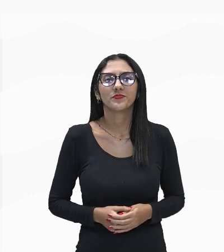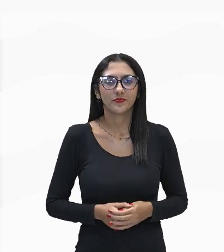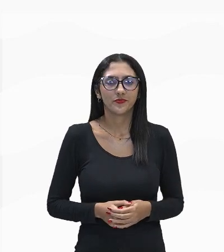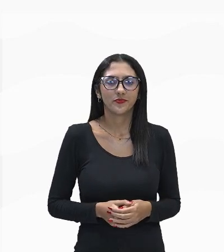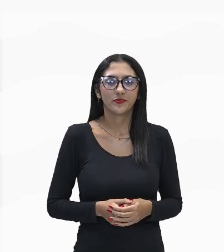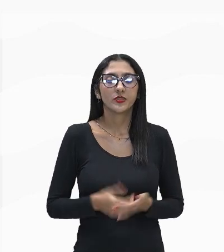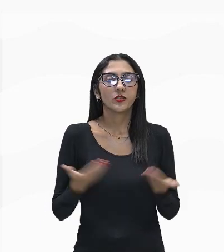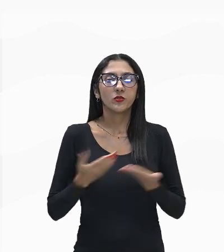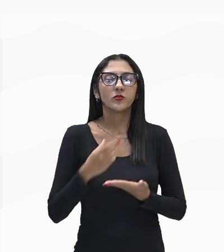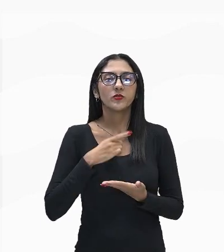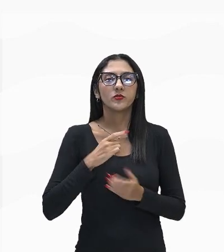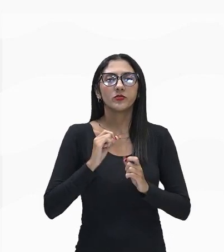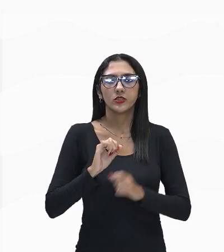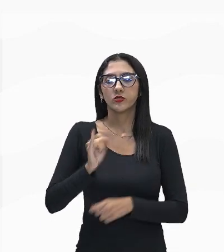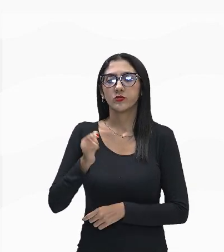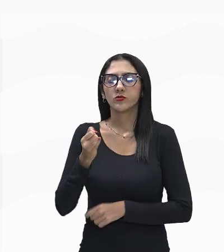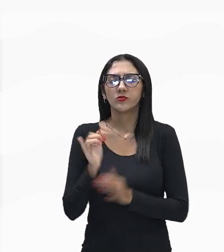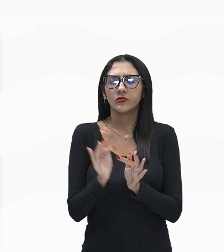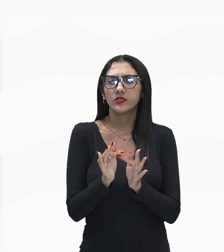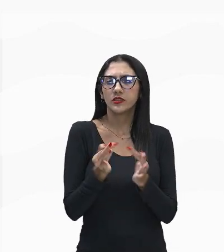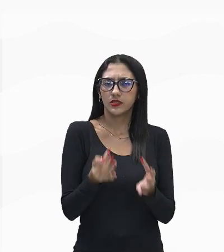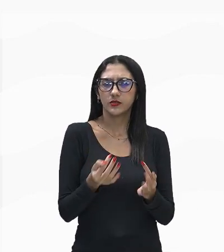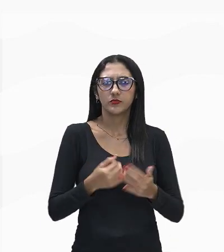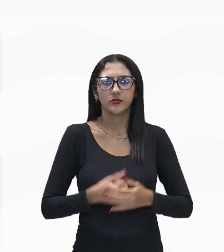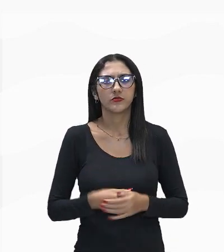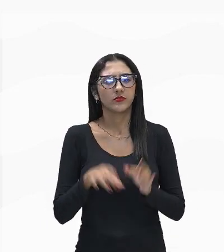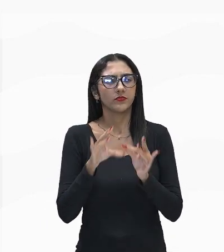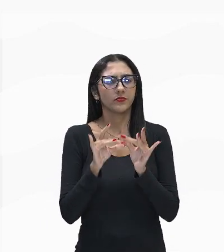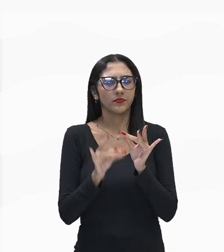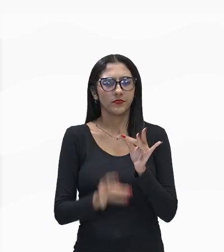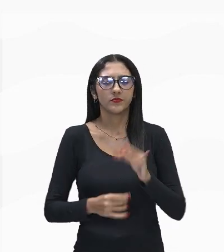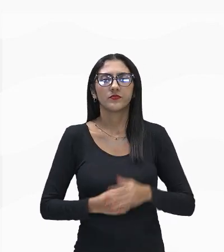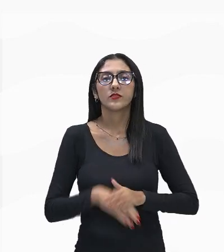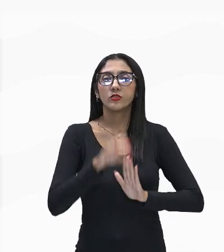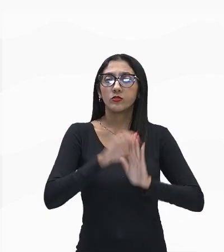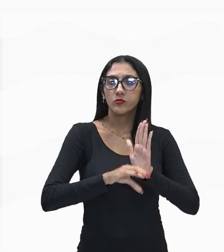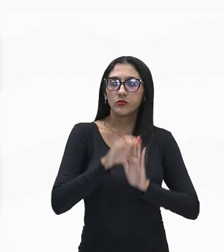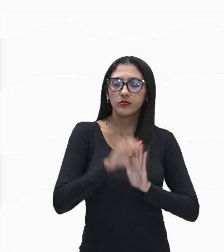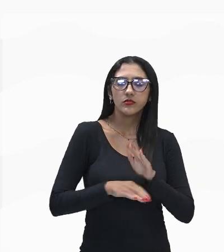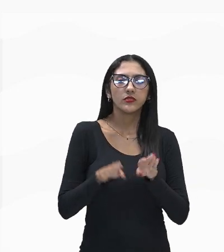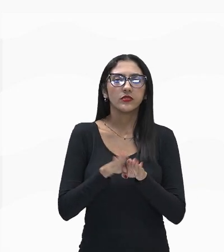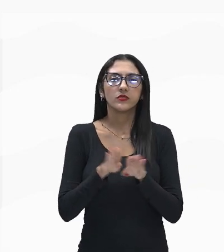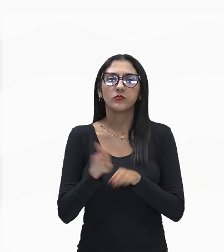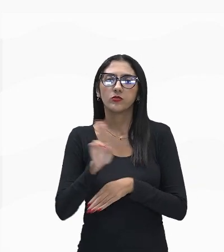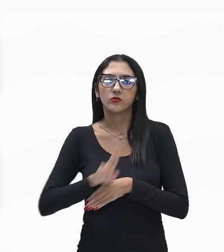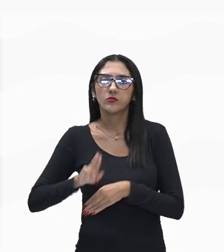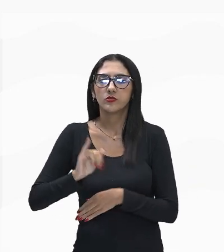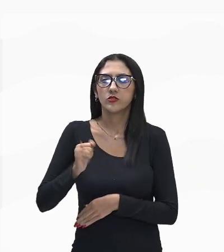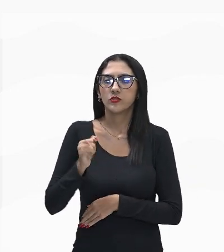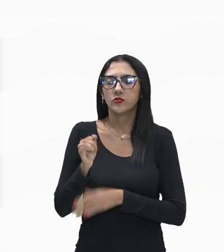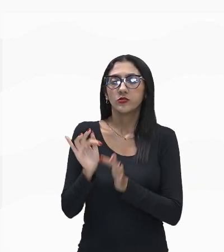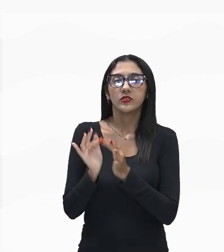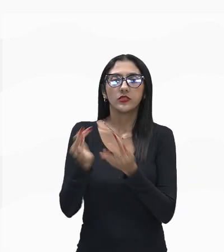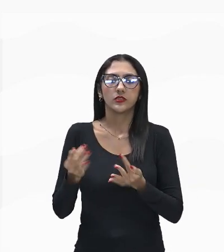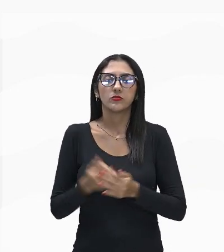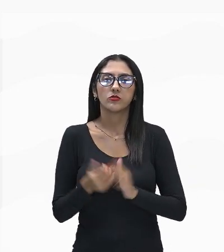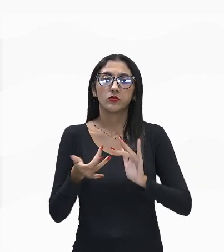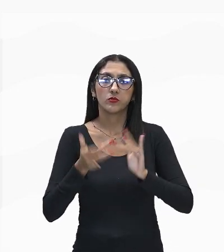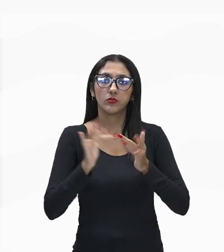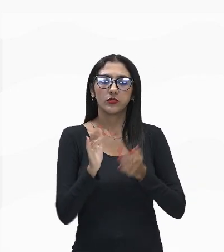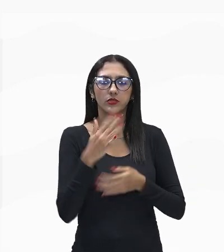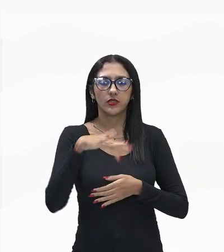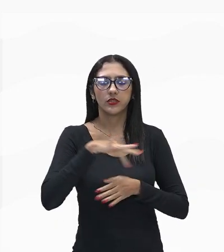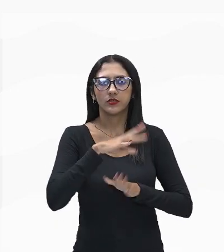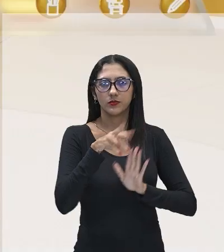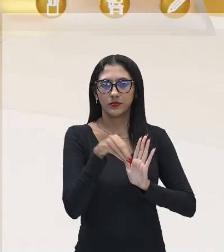conhecimento, juros simples, detalhamento, conceito e utilização de juros simples no